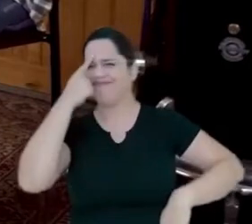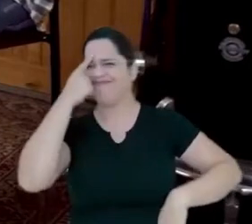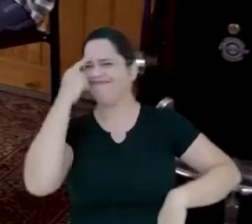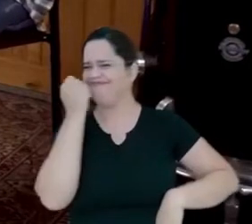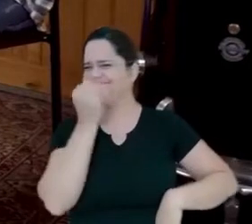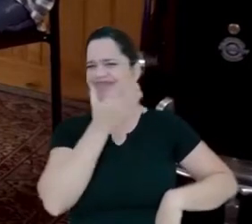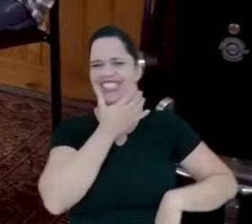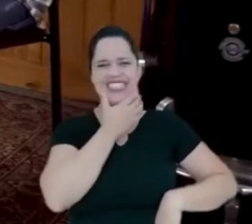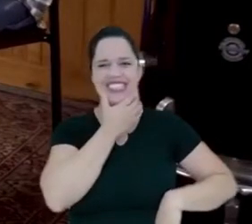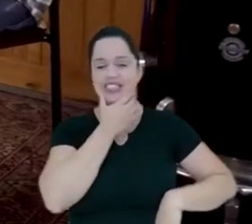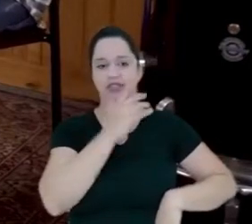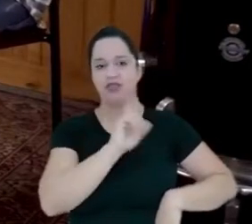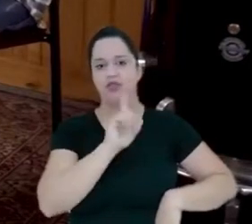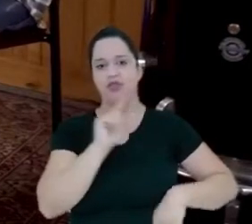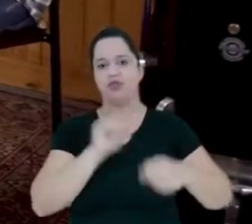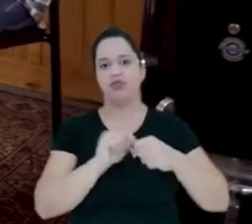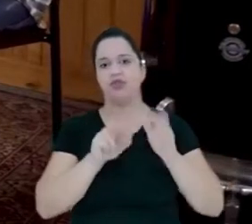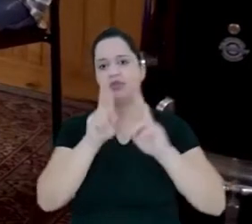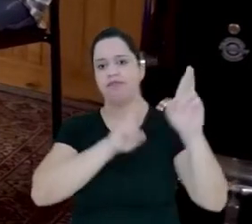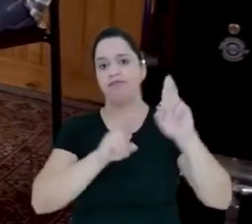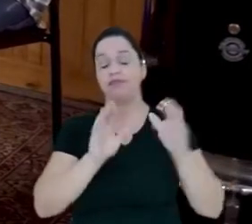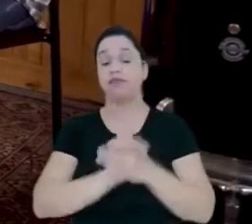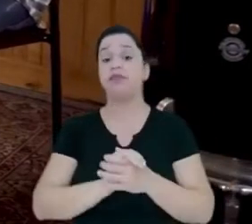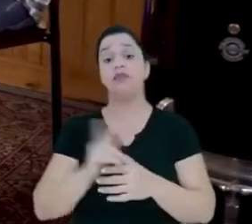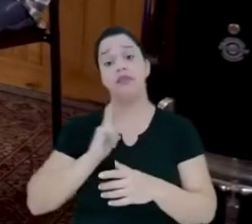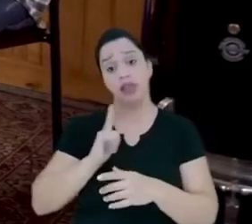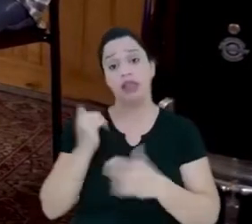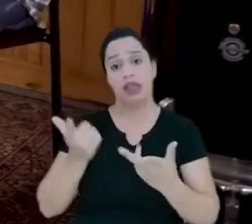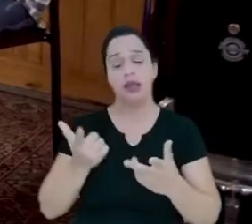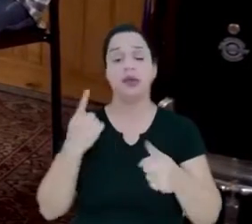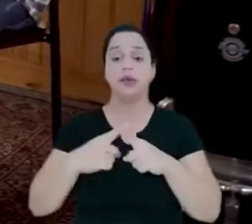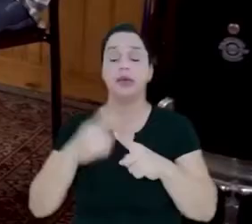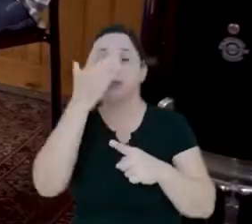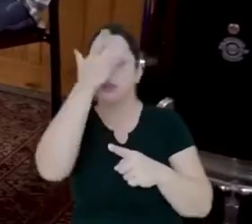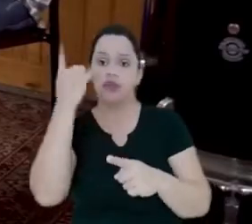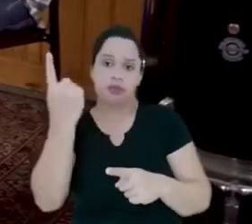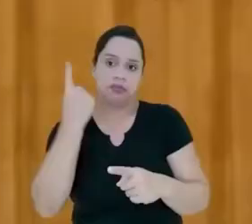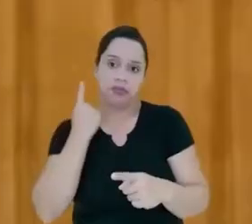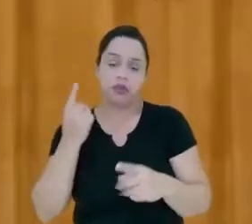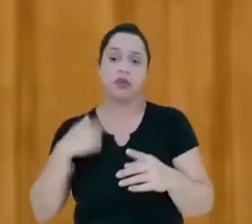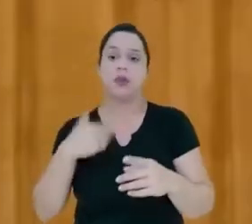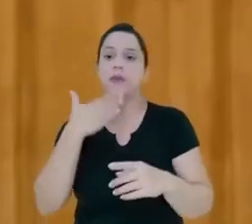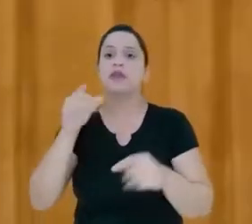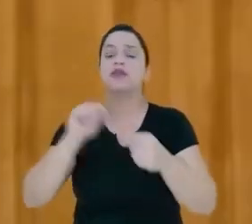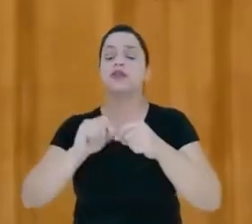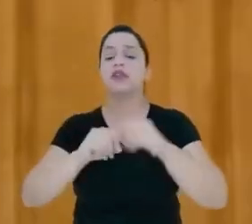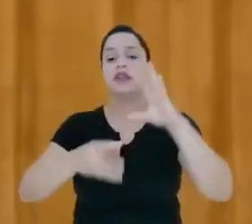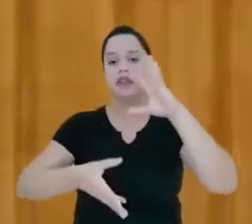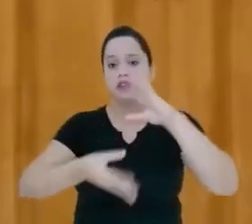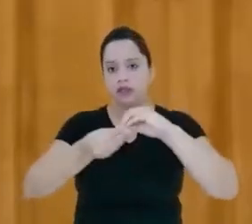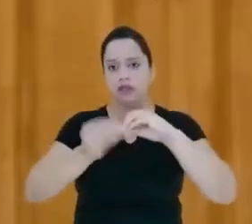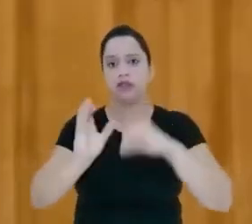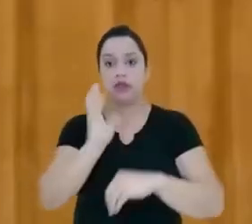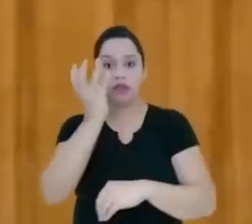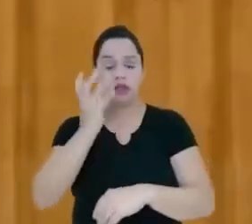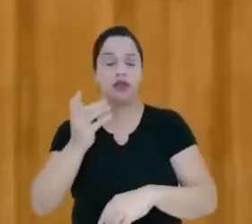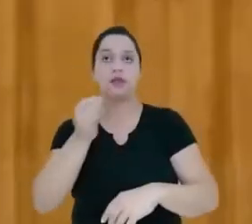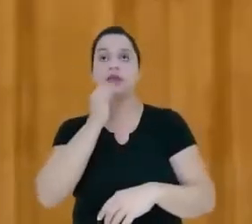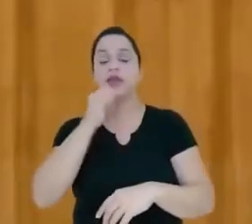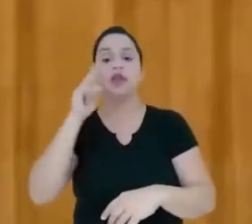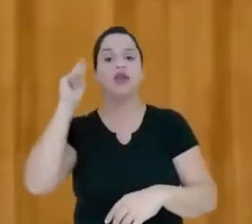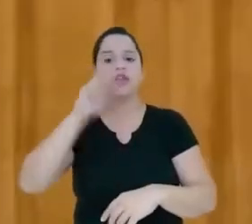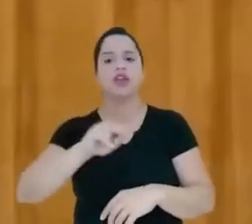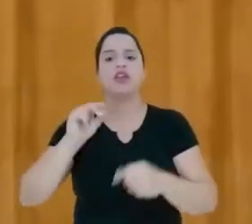posso me... É aquela história de quando a pessoa vem, eu peço pra fazer um resumo do que tá acontecendo, né? Então, se eu vejo que a pessoa tá